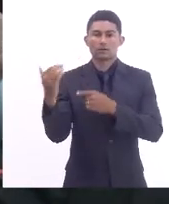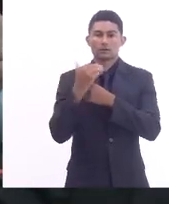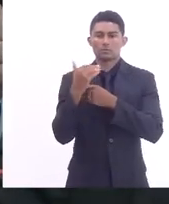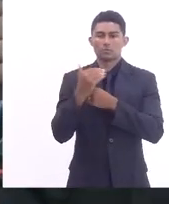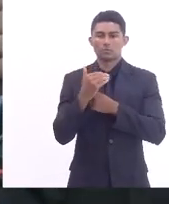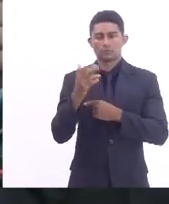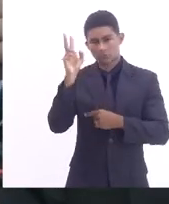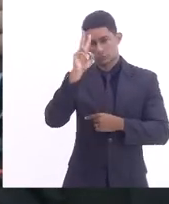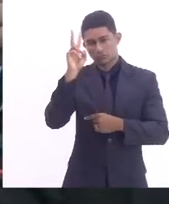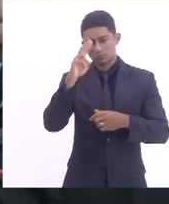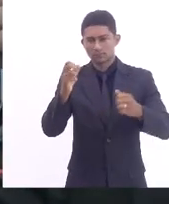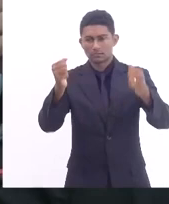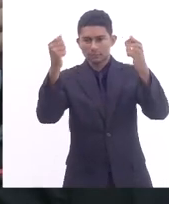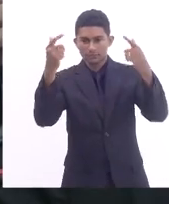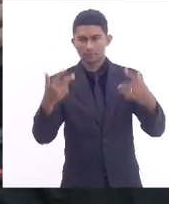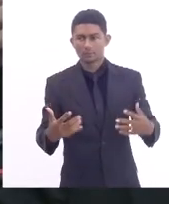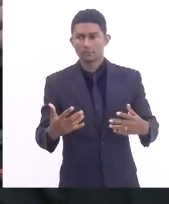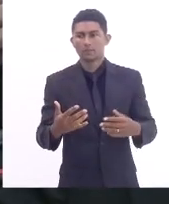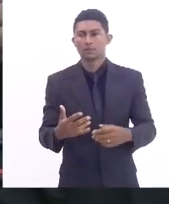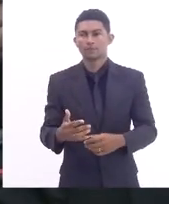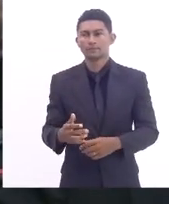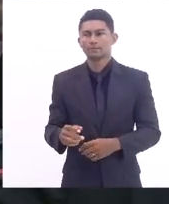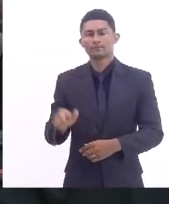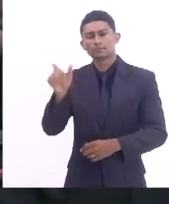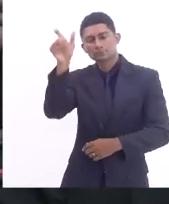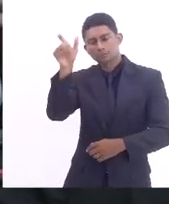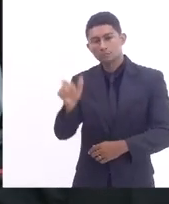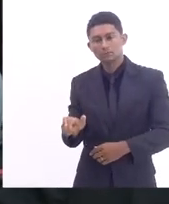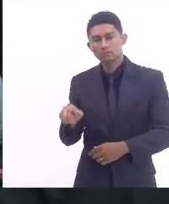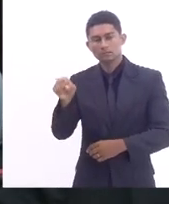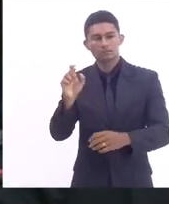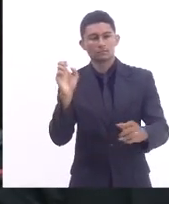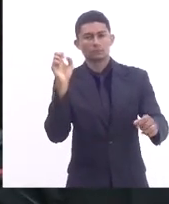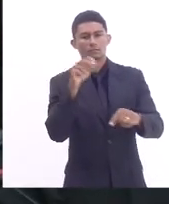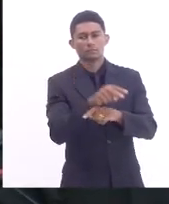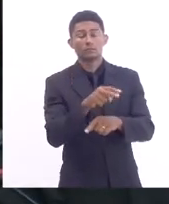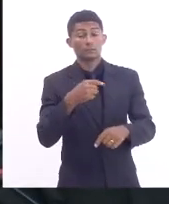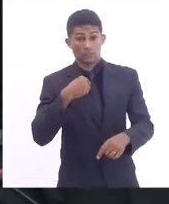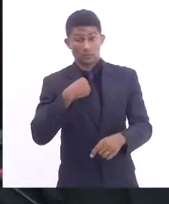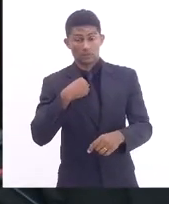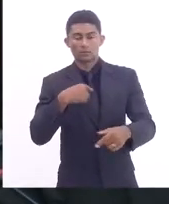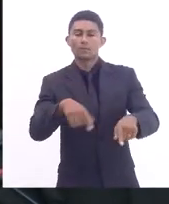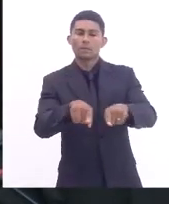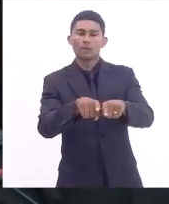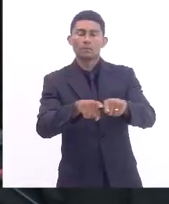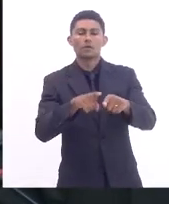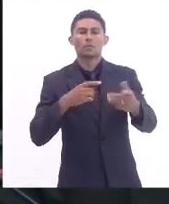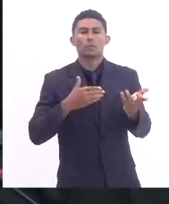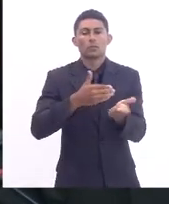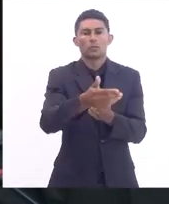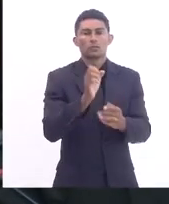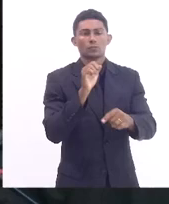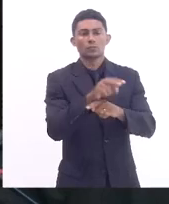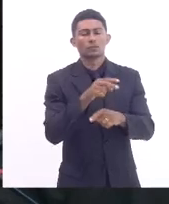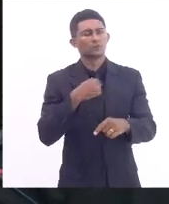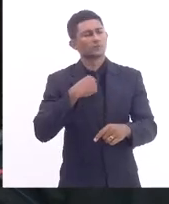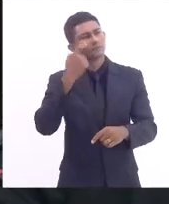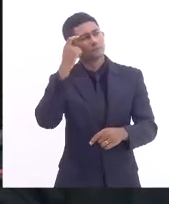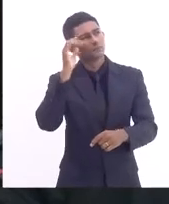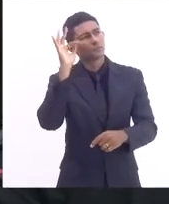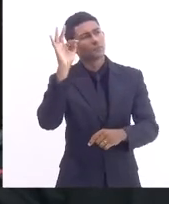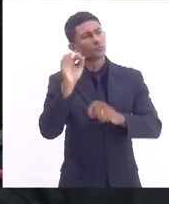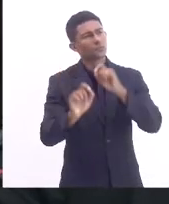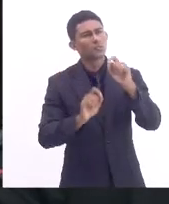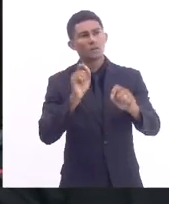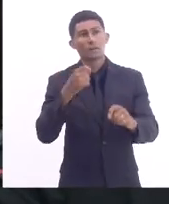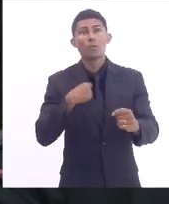história com vocês e essa pessoa é da nuclep e quando eu comecei a minha vida a minha única ambição era